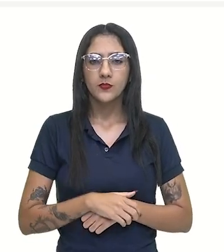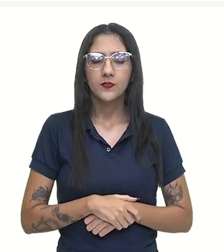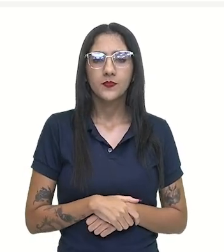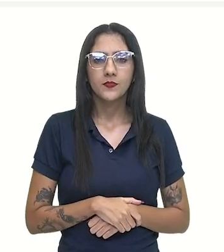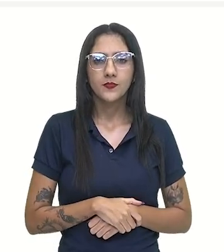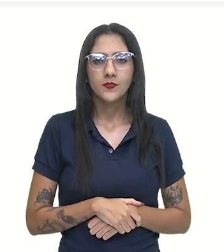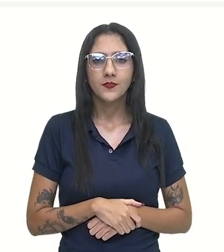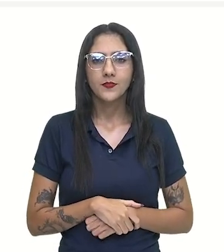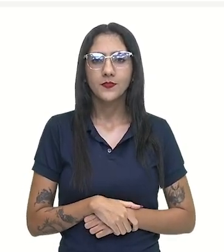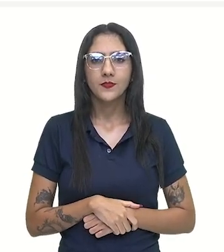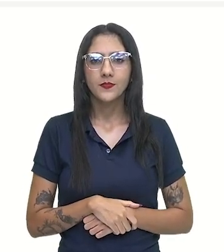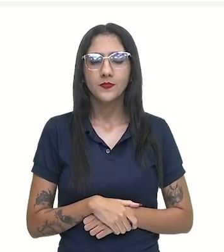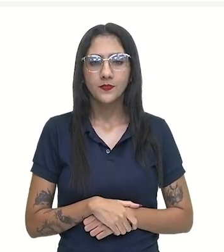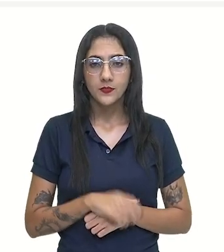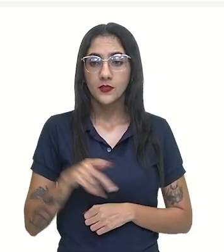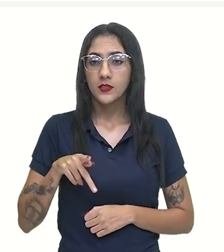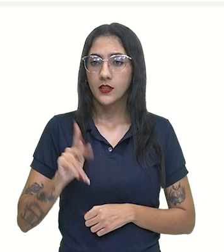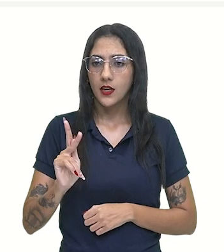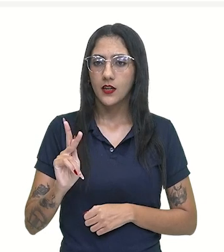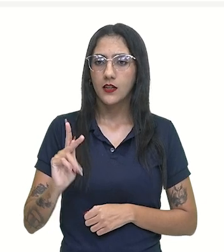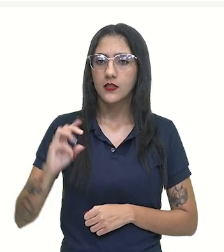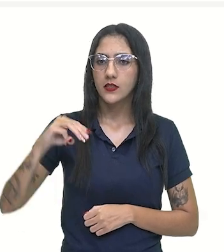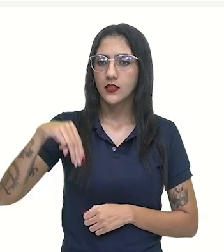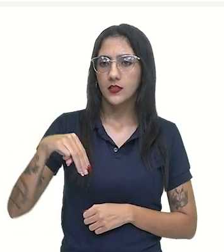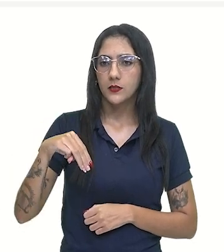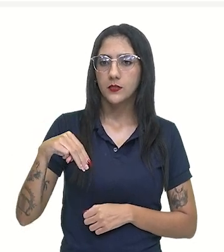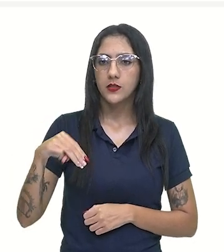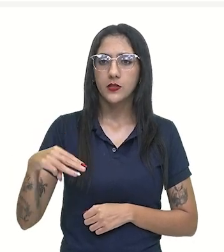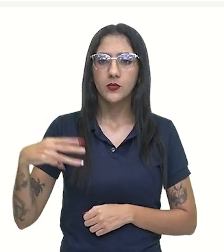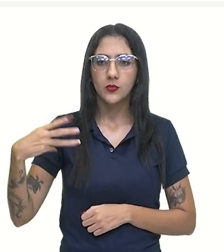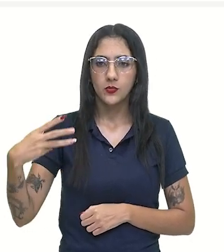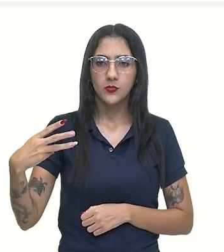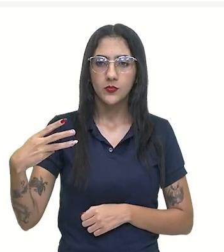Tá? Quilômetros cúbicos. Tá?